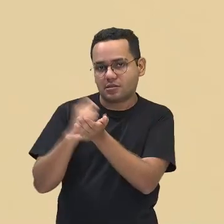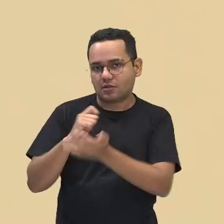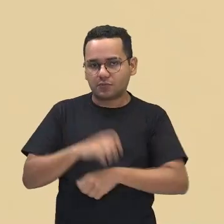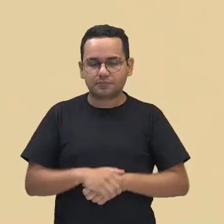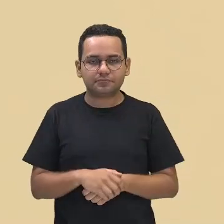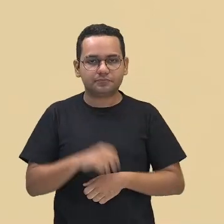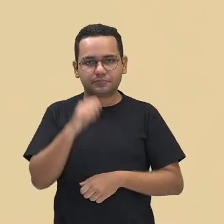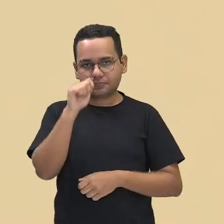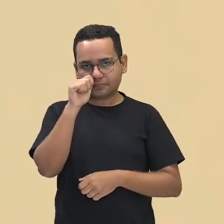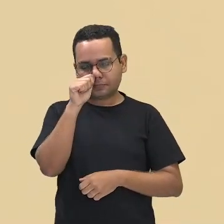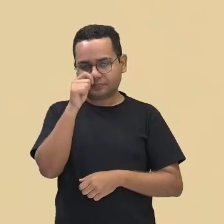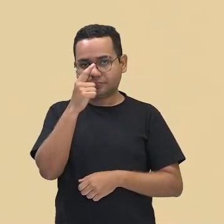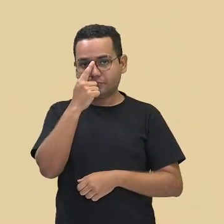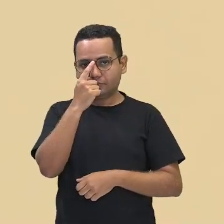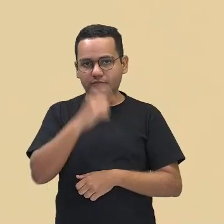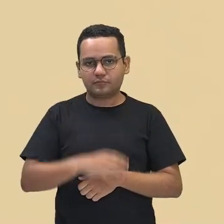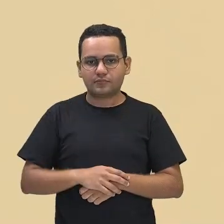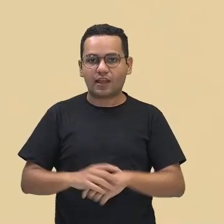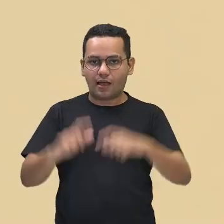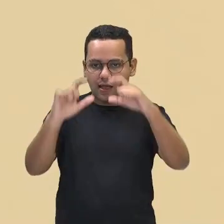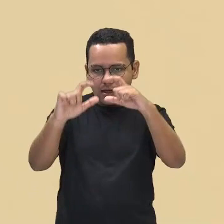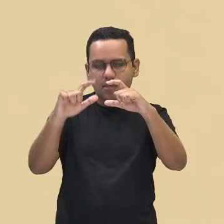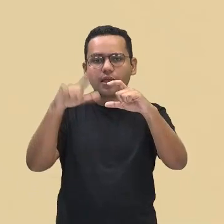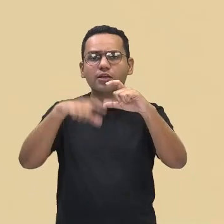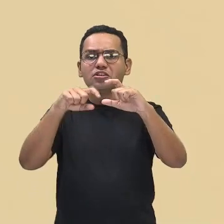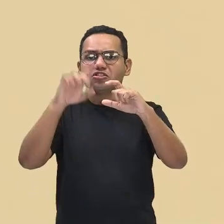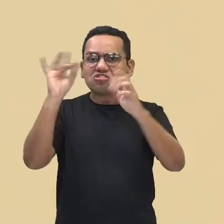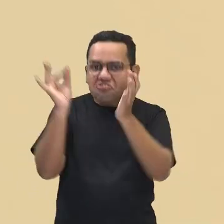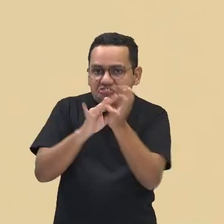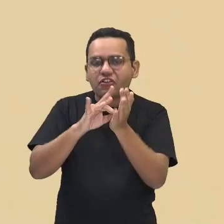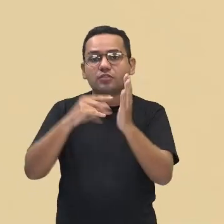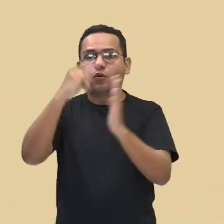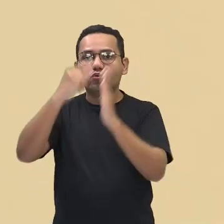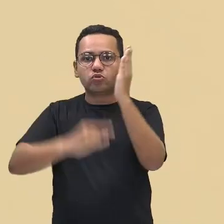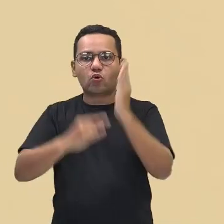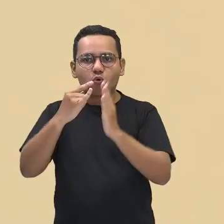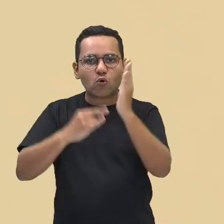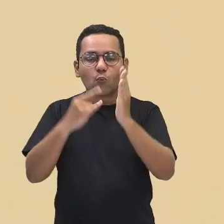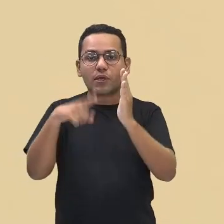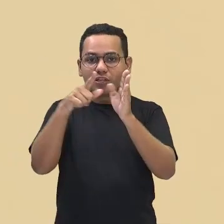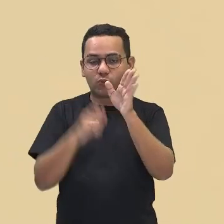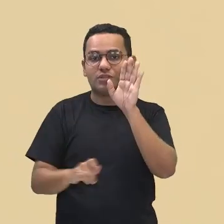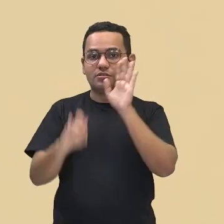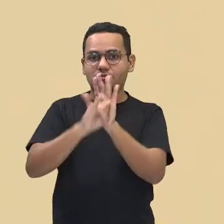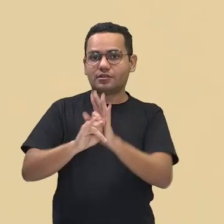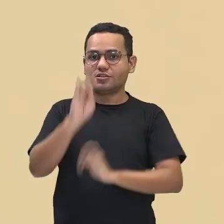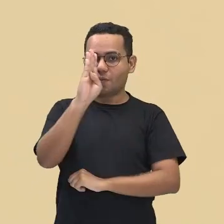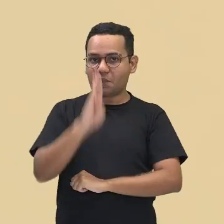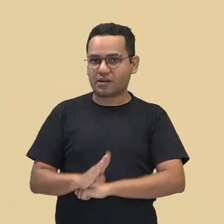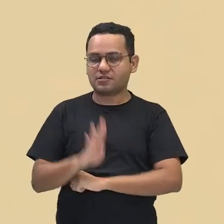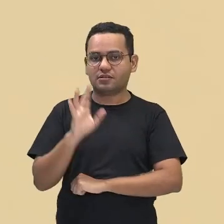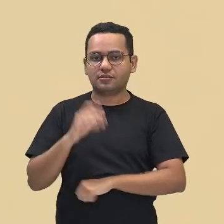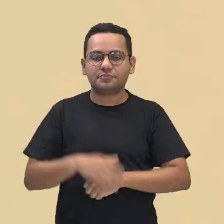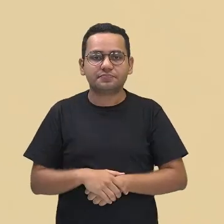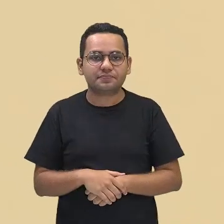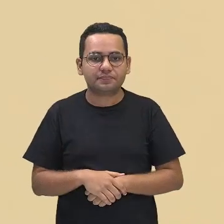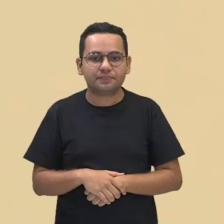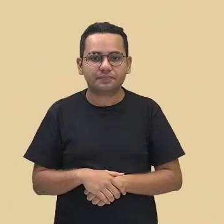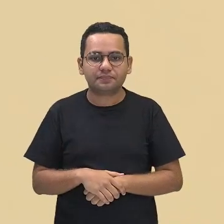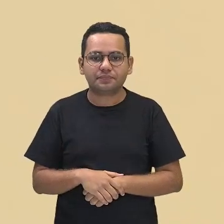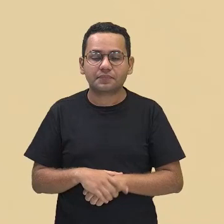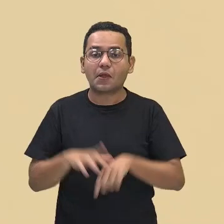conferir, vão lhe reconhecer como cidadão brasileiro. Então, cada identidade recebe um número que será a